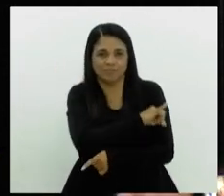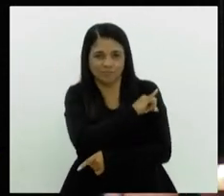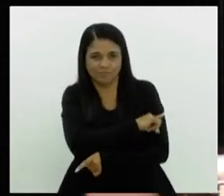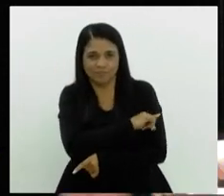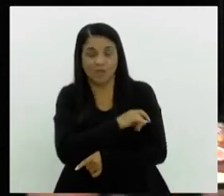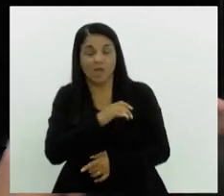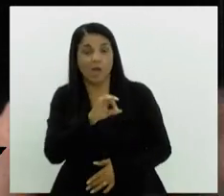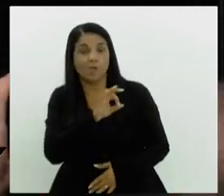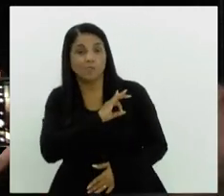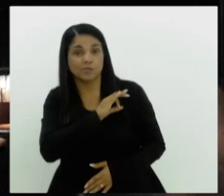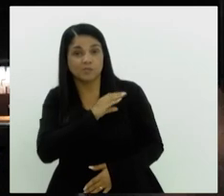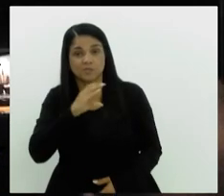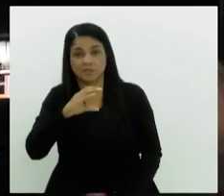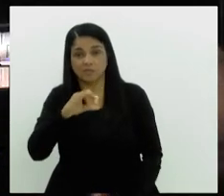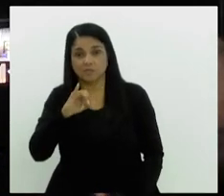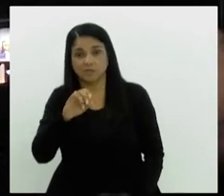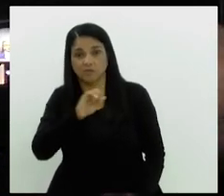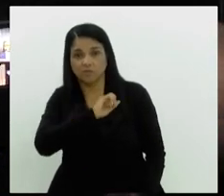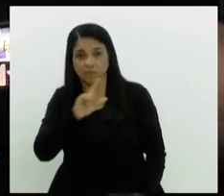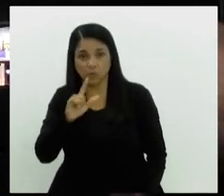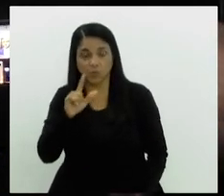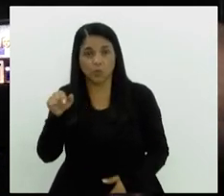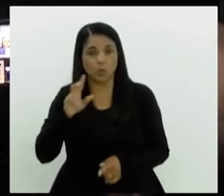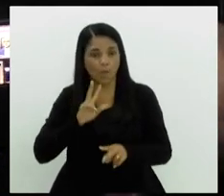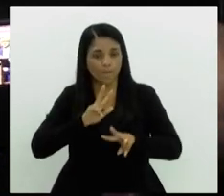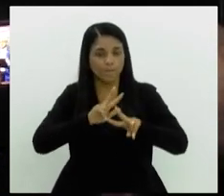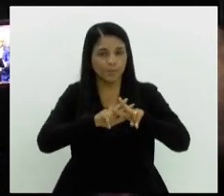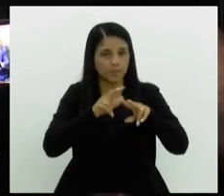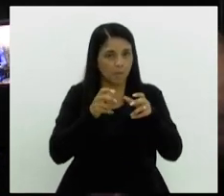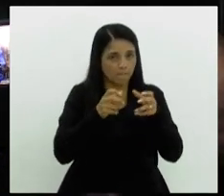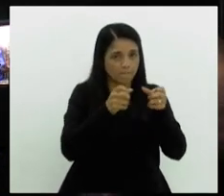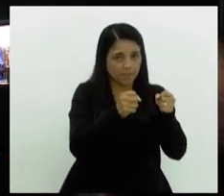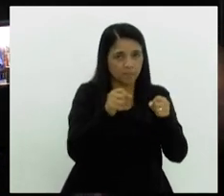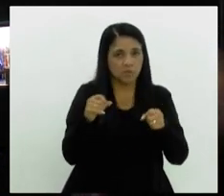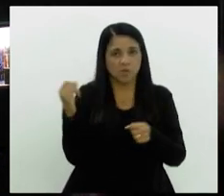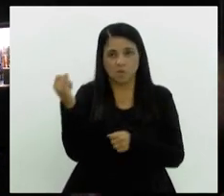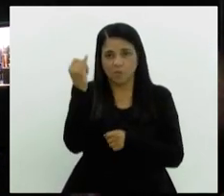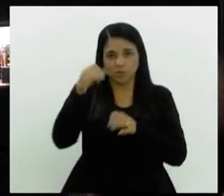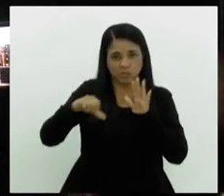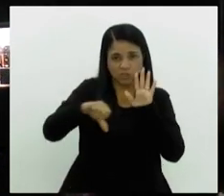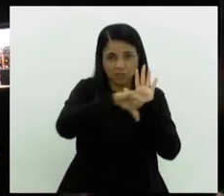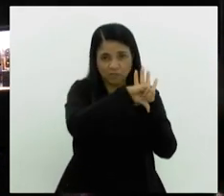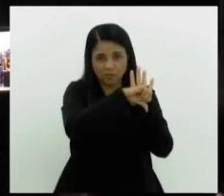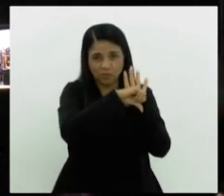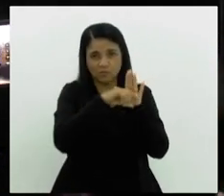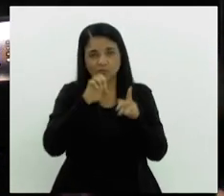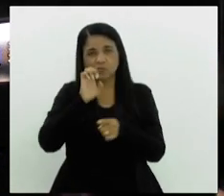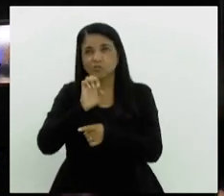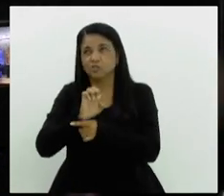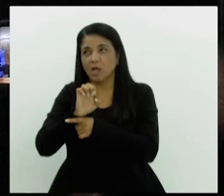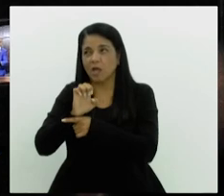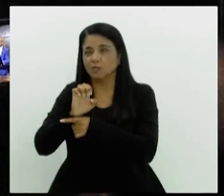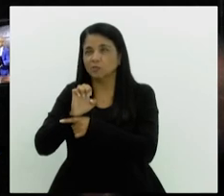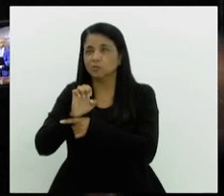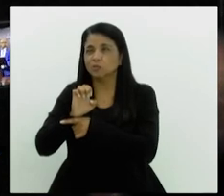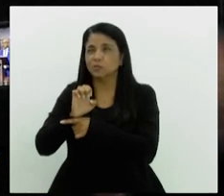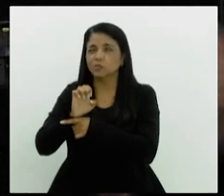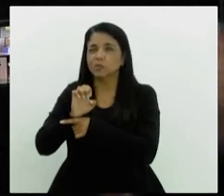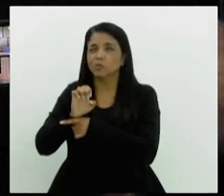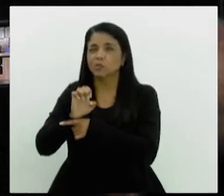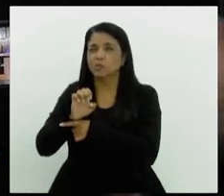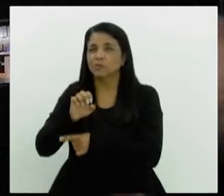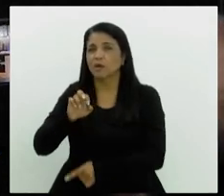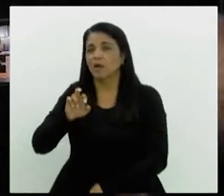Polícia Civil, quando prendeu um importante criminoso de outro estado, se eu não me engano, cujo vulgo